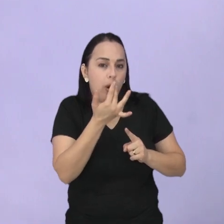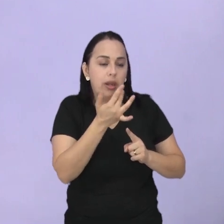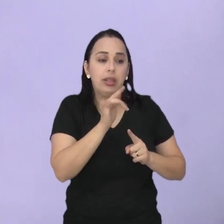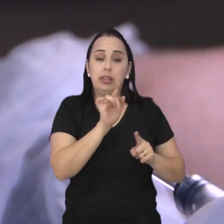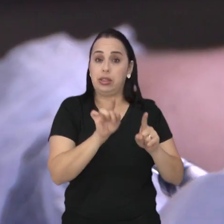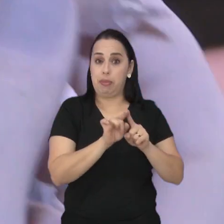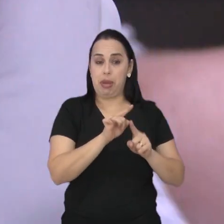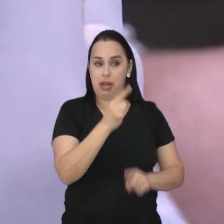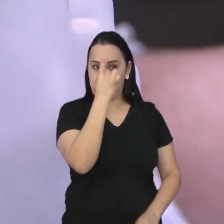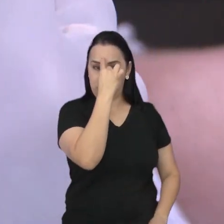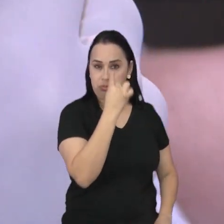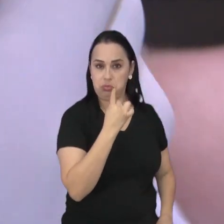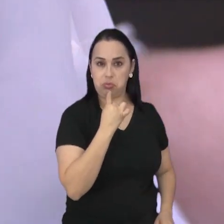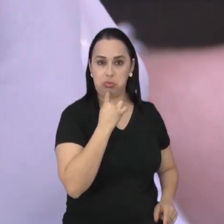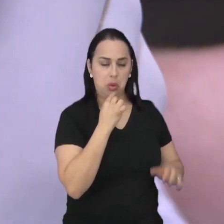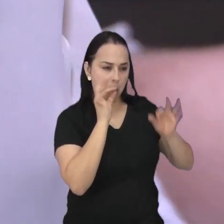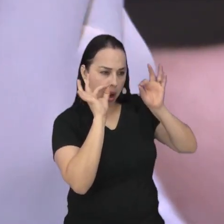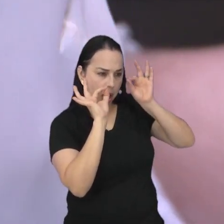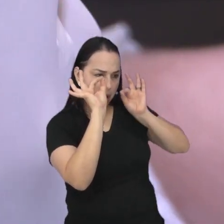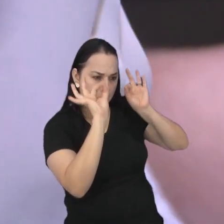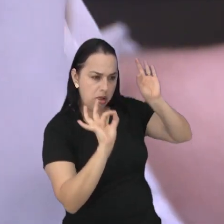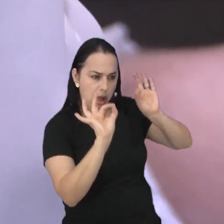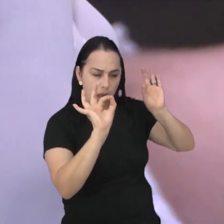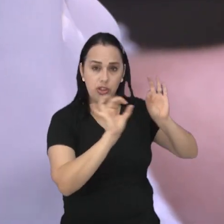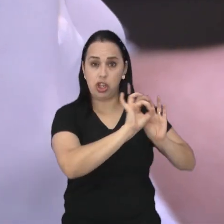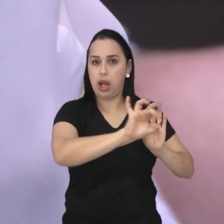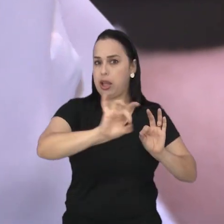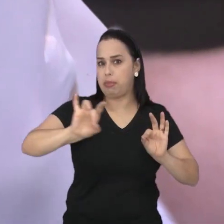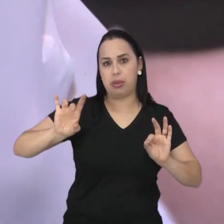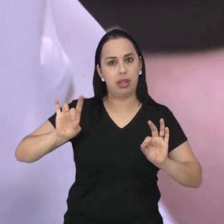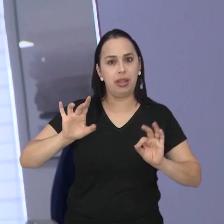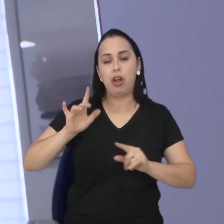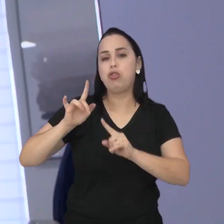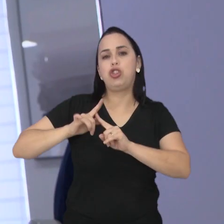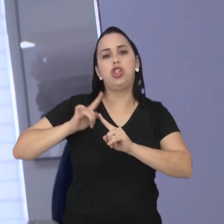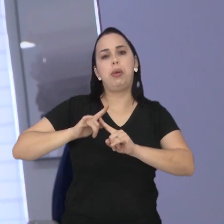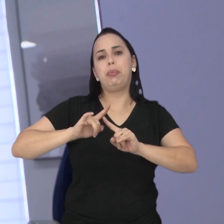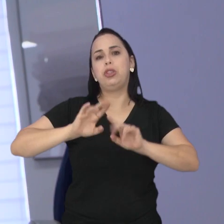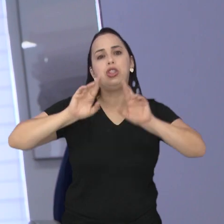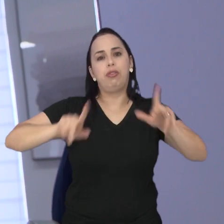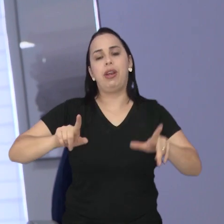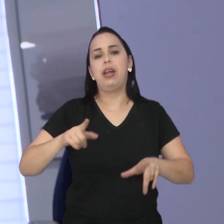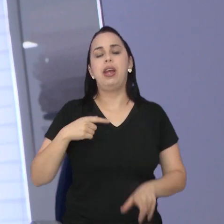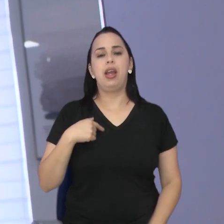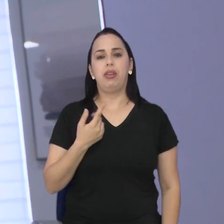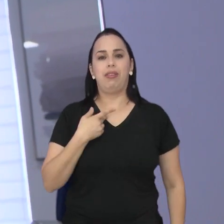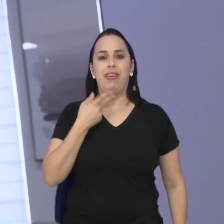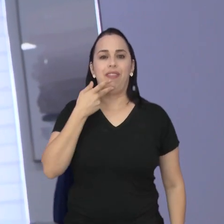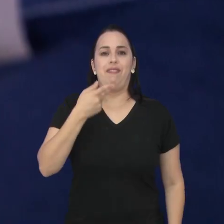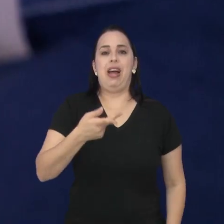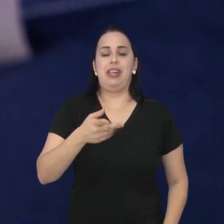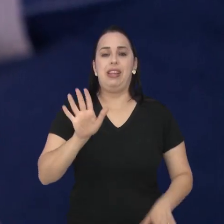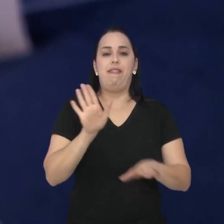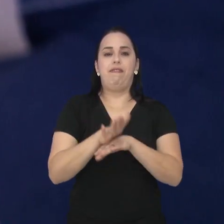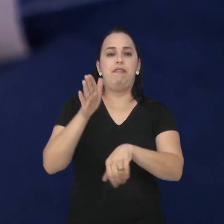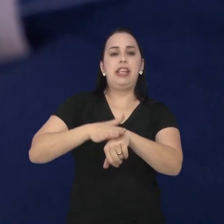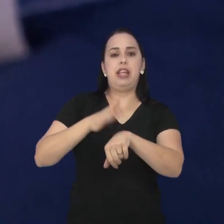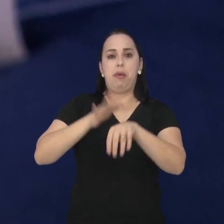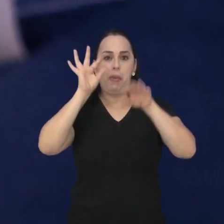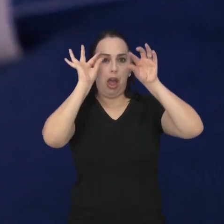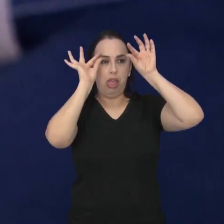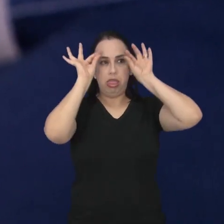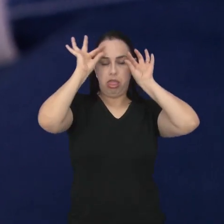com o visagismo, né? De cada pessoa tem sua personalidade. Eu não posso chegar e fazer uma sobrancelha em